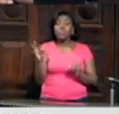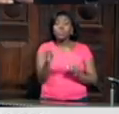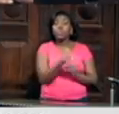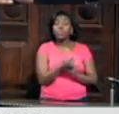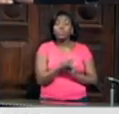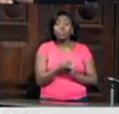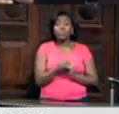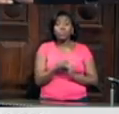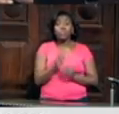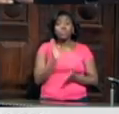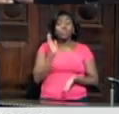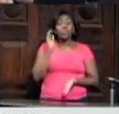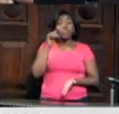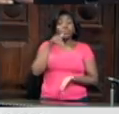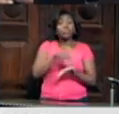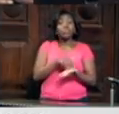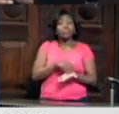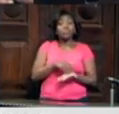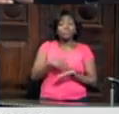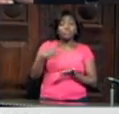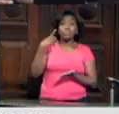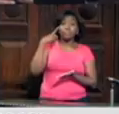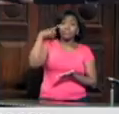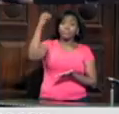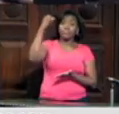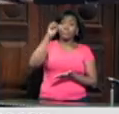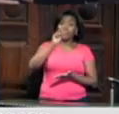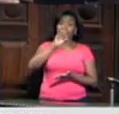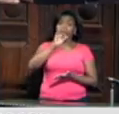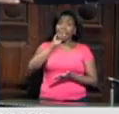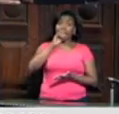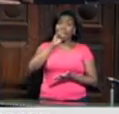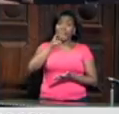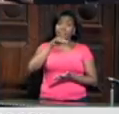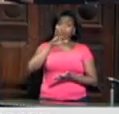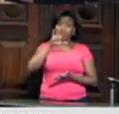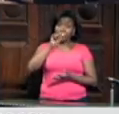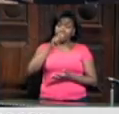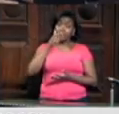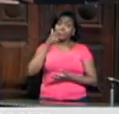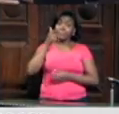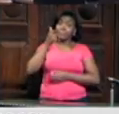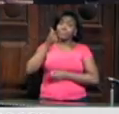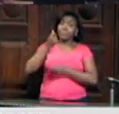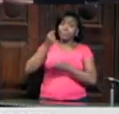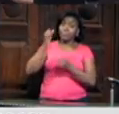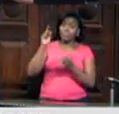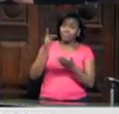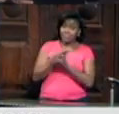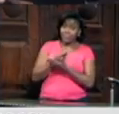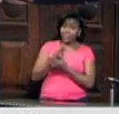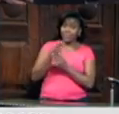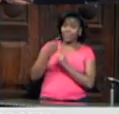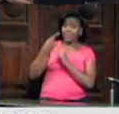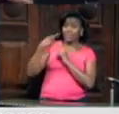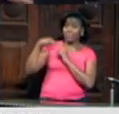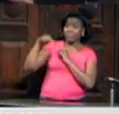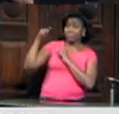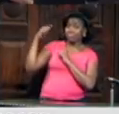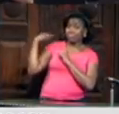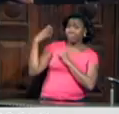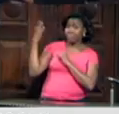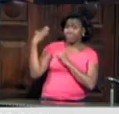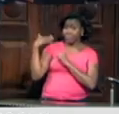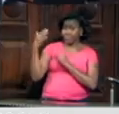última posse acadêmica que ocorreu à academia há menos de semanas atrás, e que